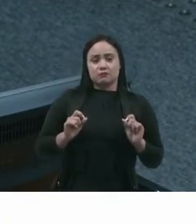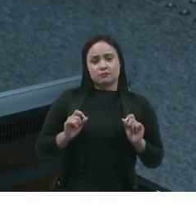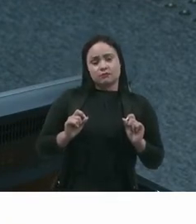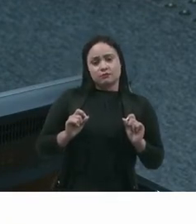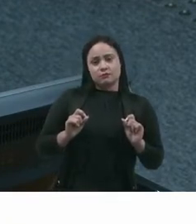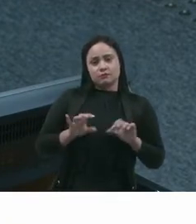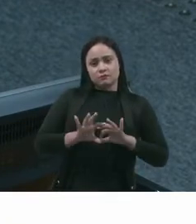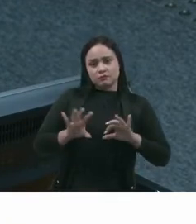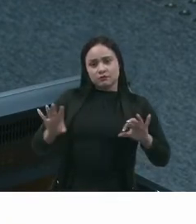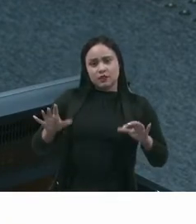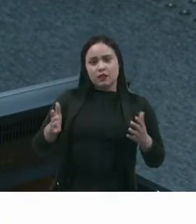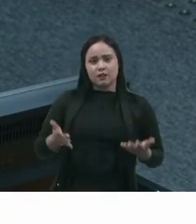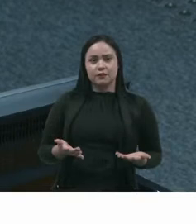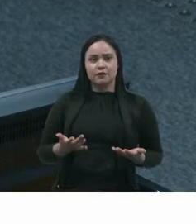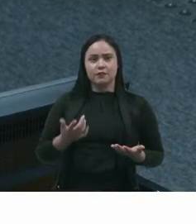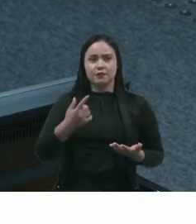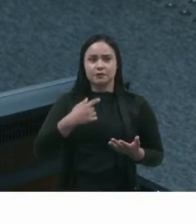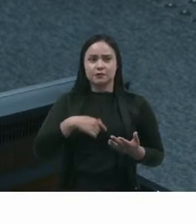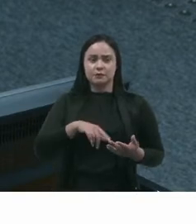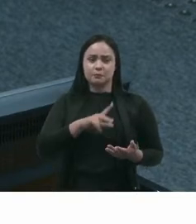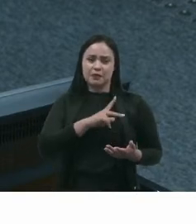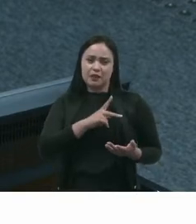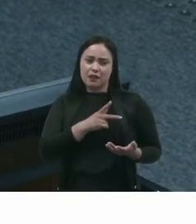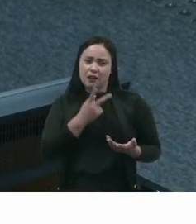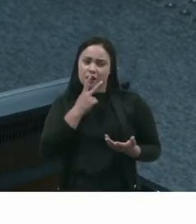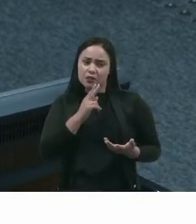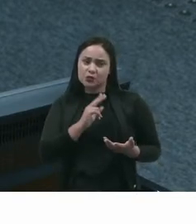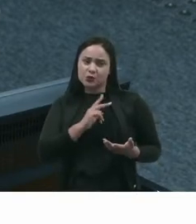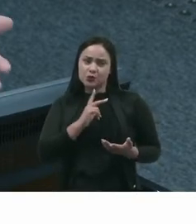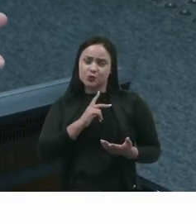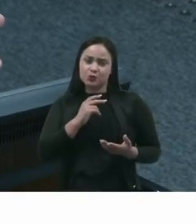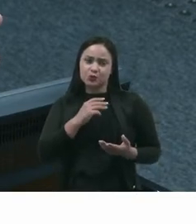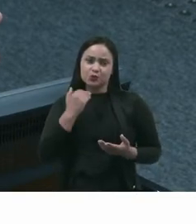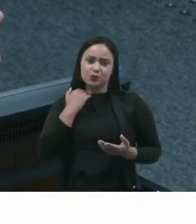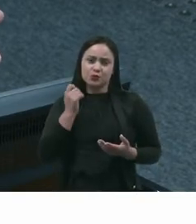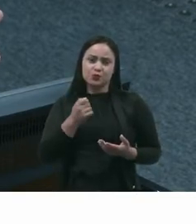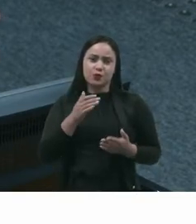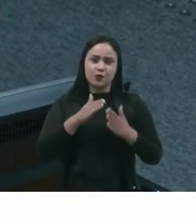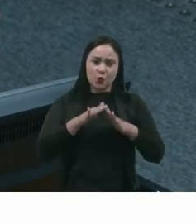até, e em particular, vejo que esse magistrado ficou 15 anos